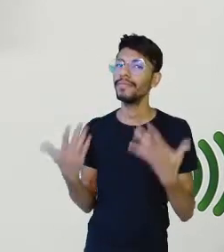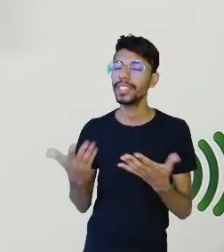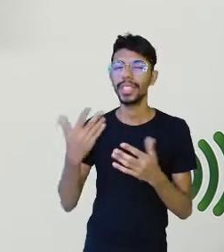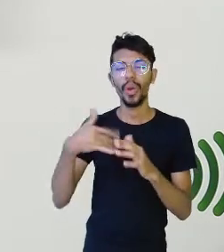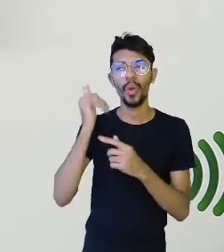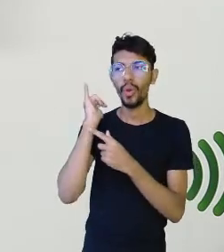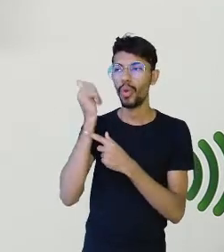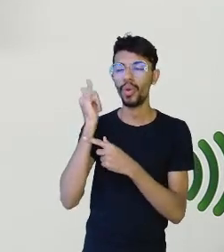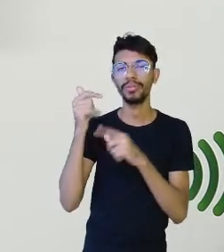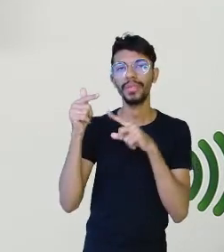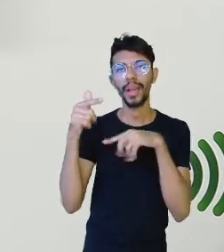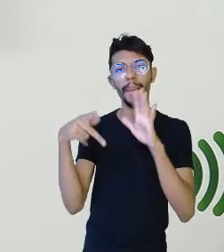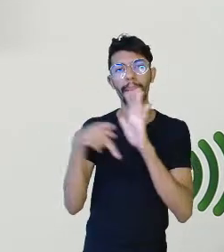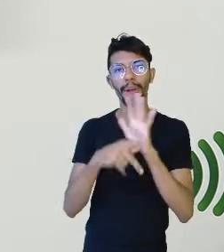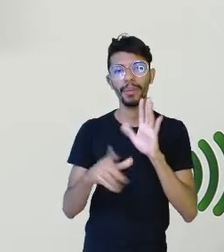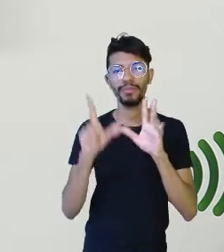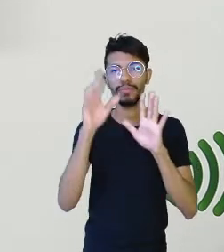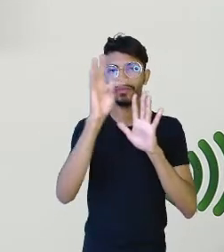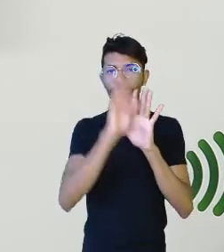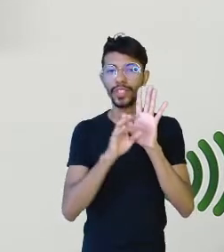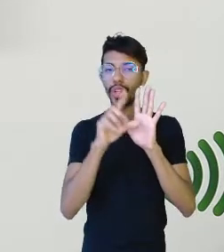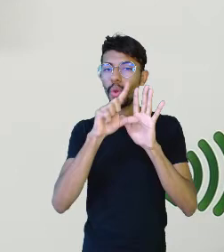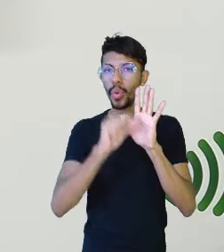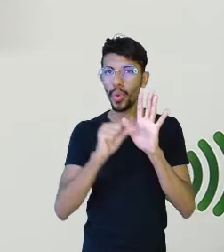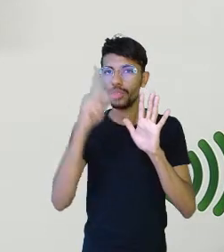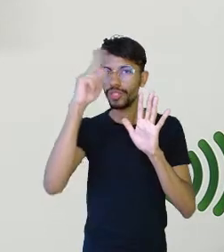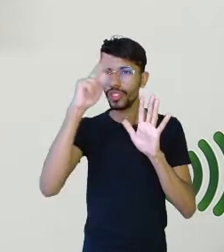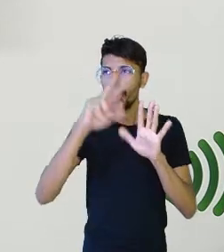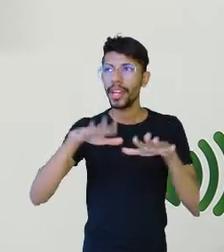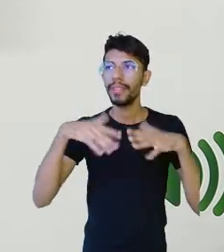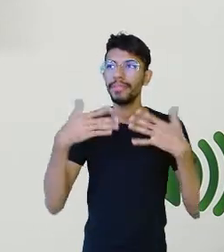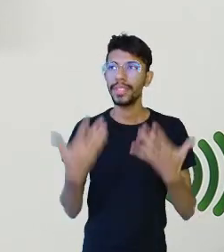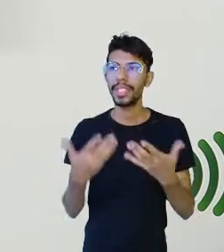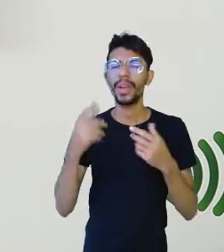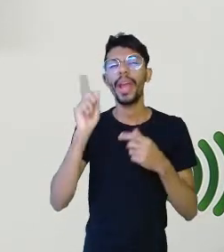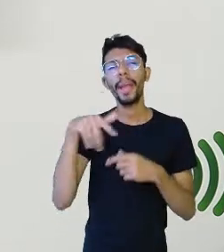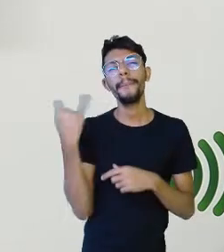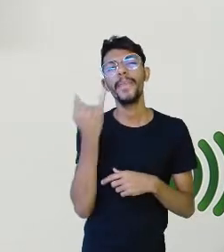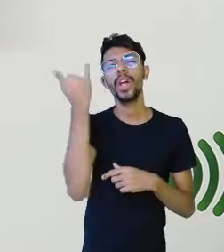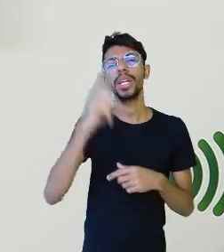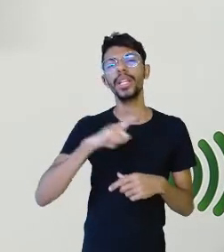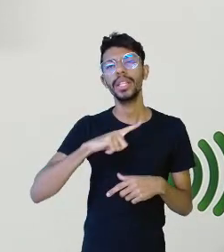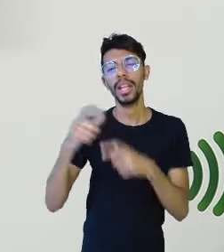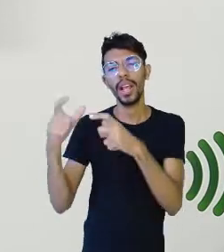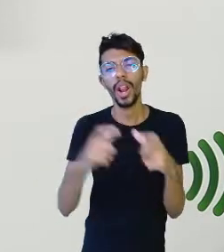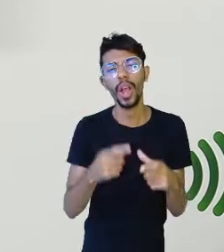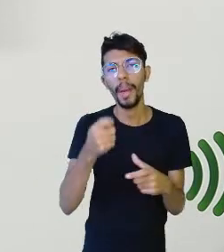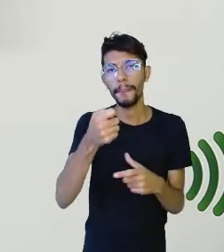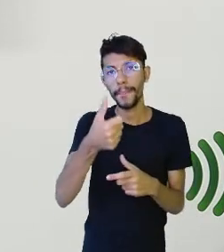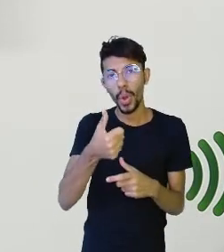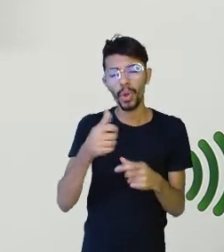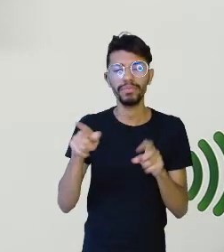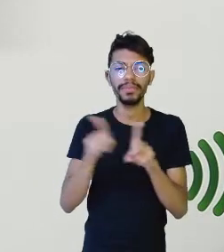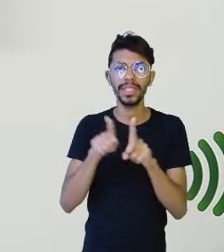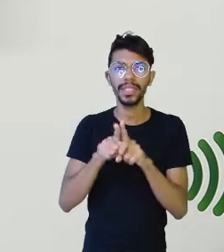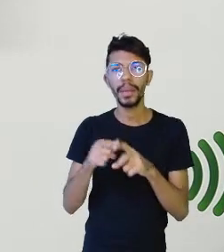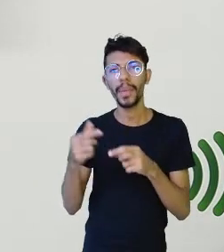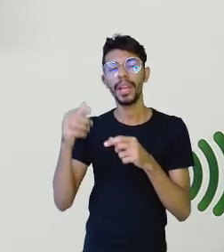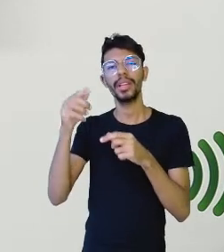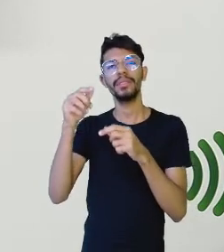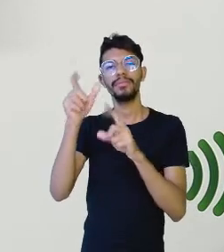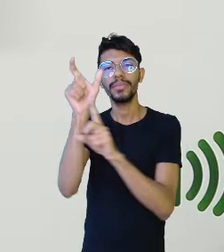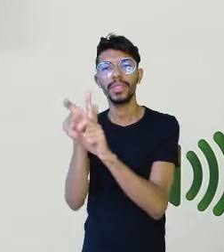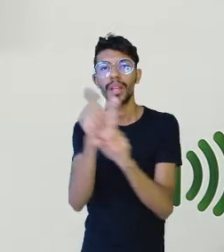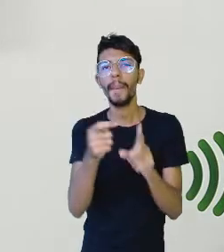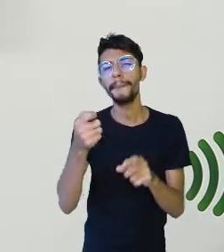importante, é interessante que tenham poucas personagens e também poucos locais onde a história vai se